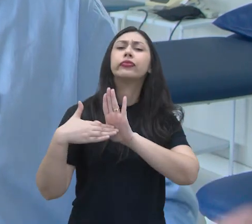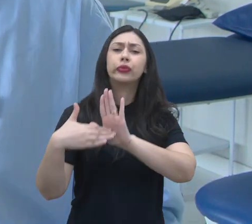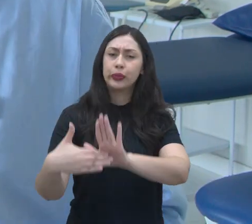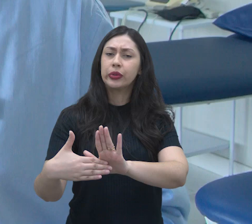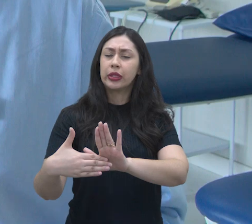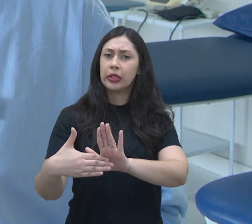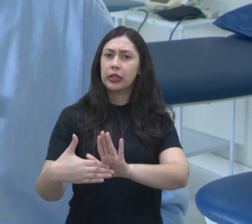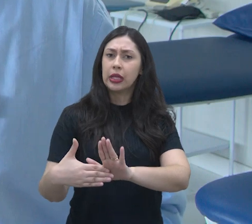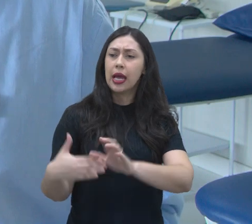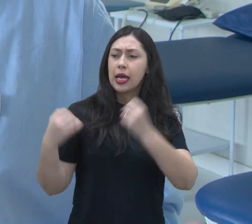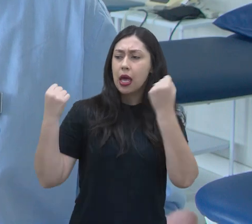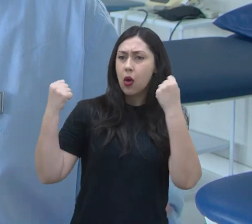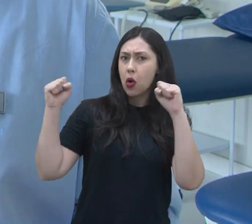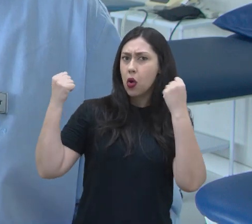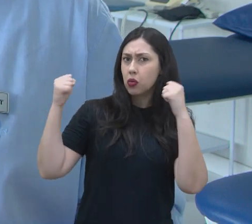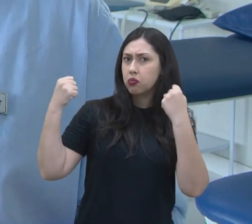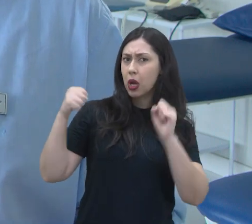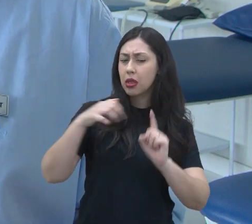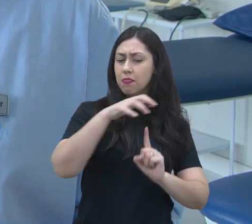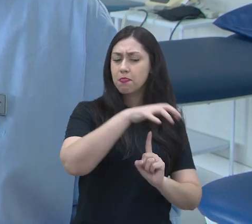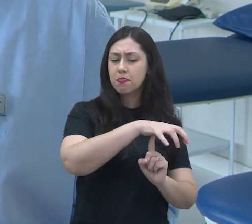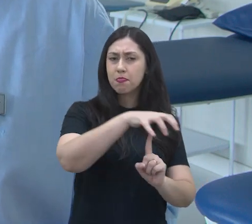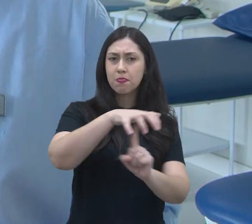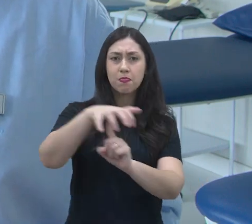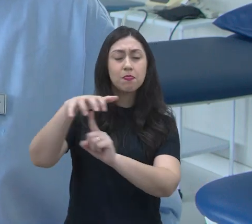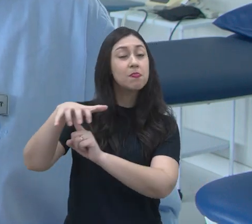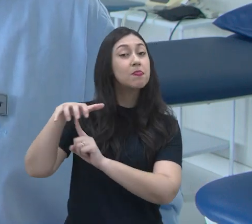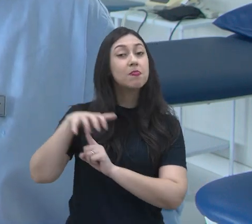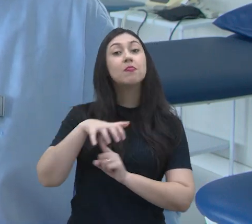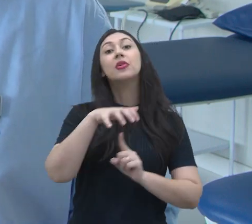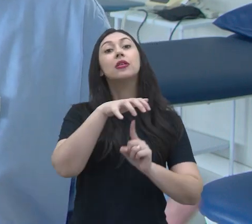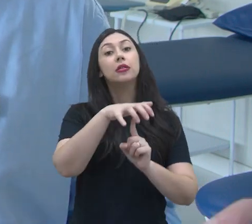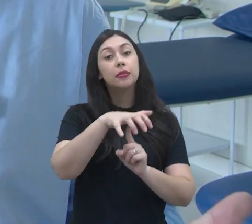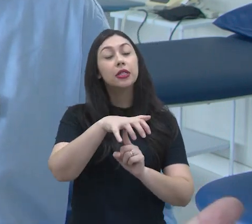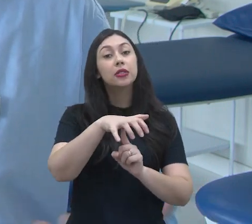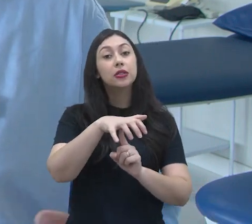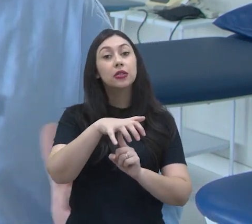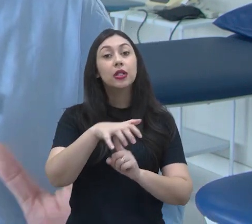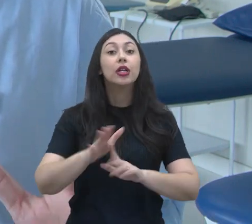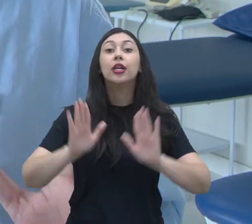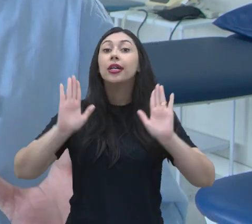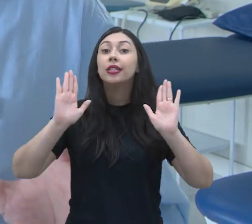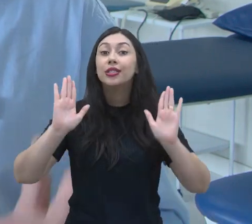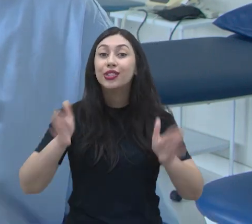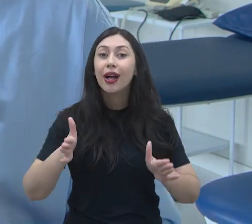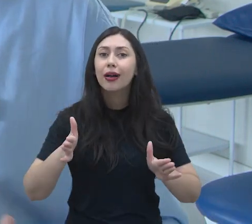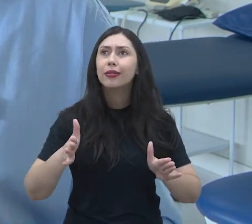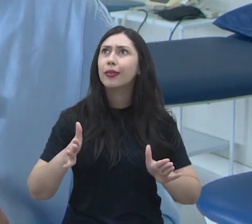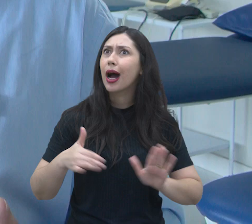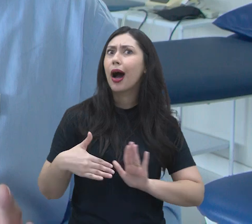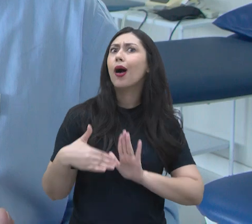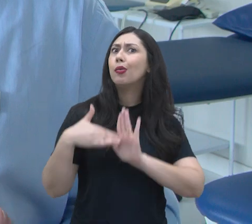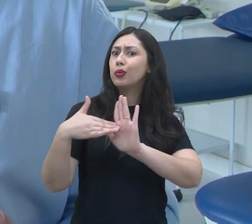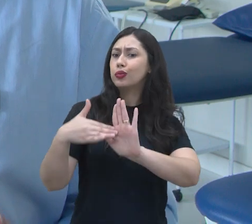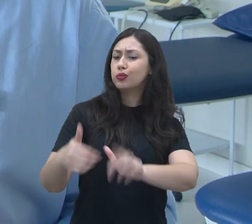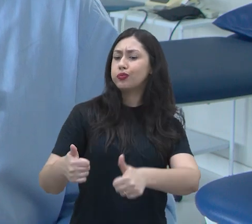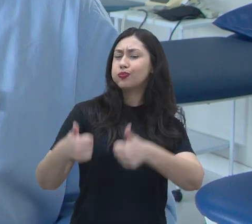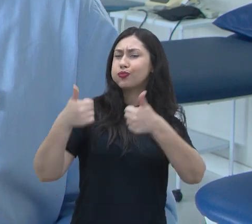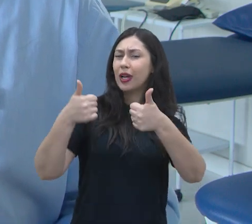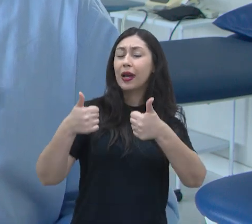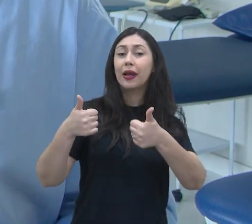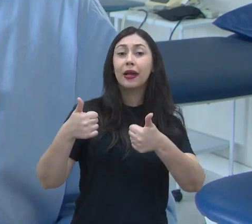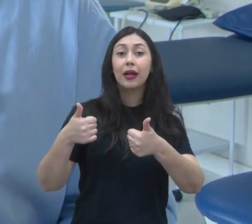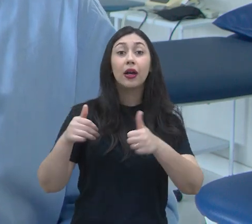grande benefício, os equipamentos que a gente sempre vê nas praças que estão ali para fazer os exercícios, e ele já traz um resultado